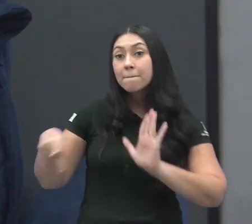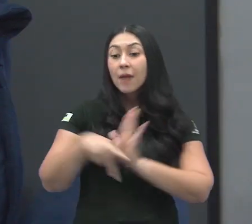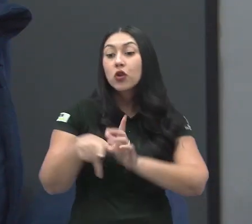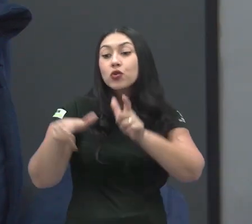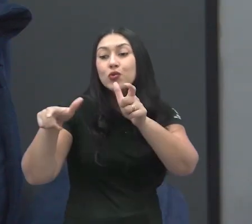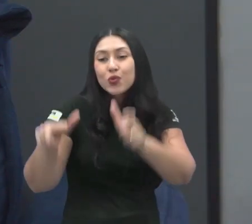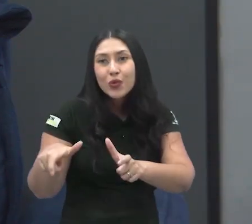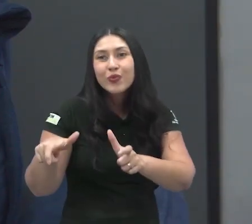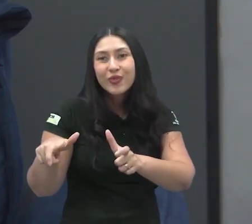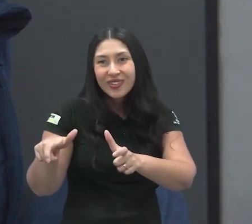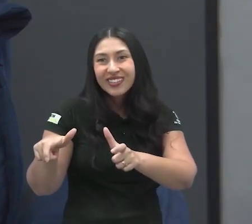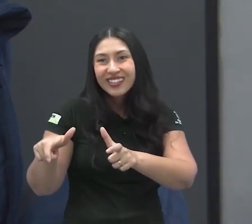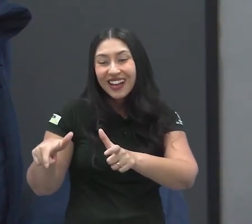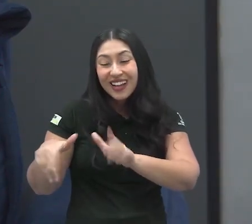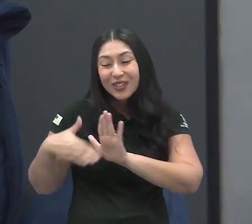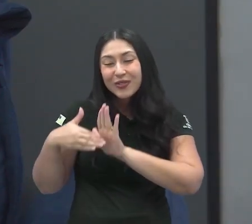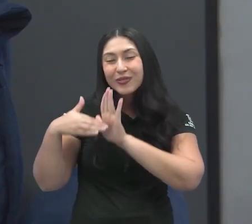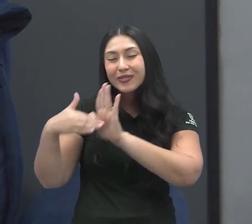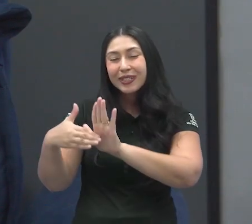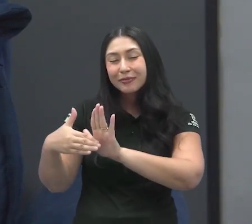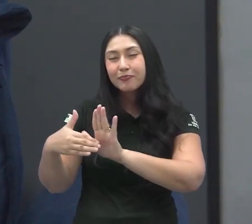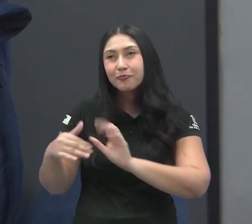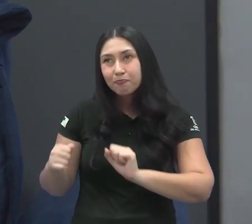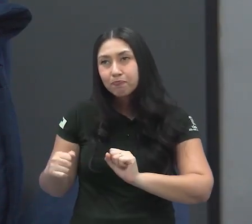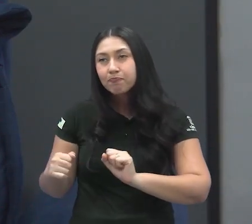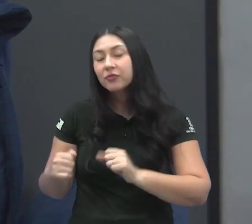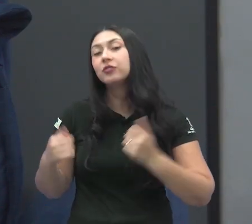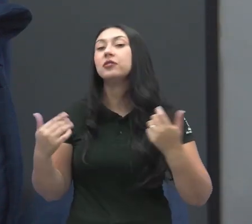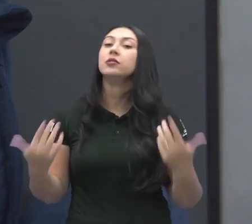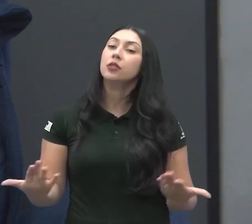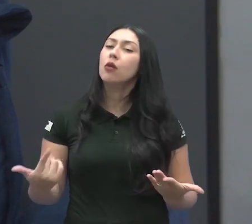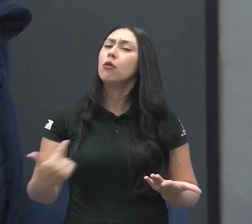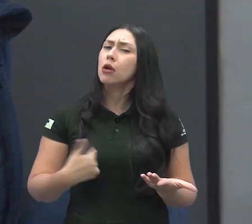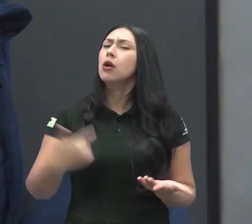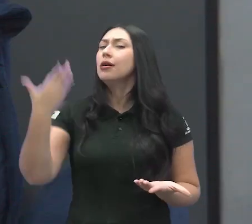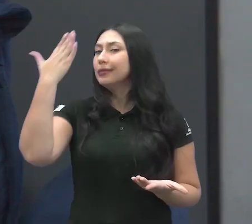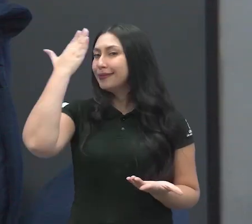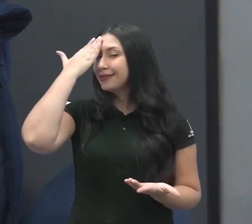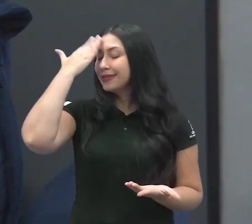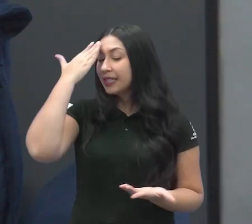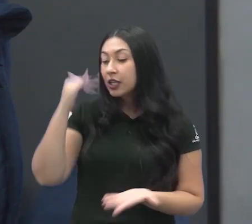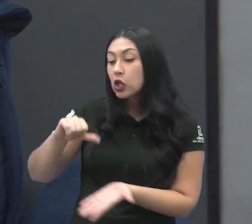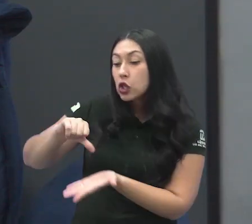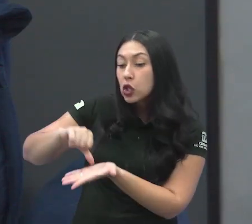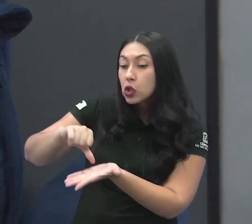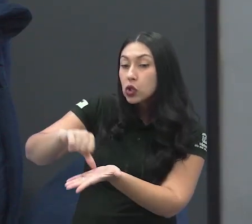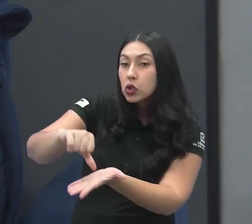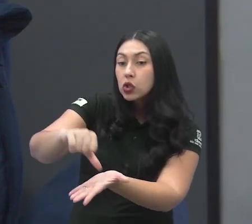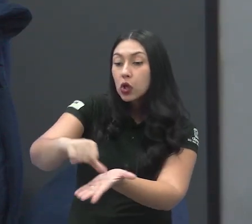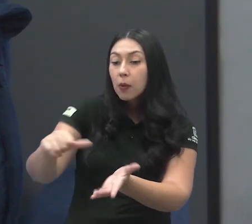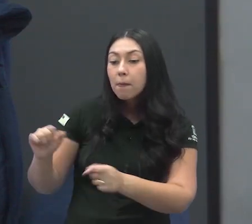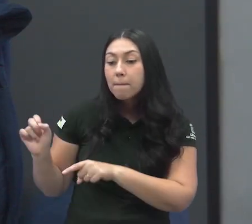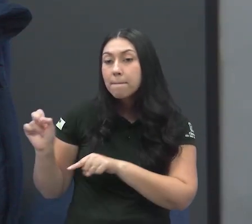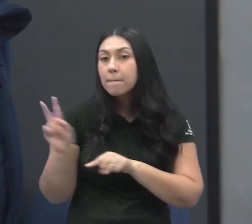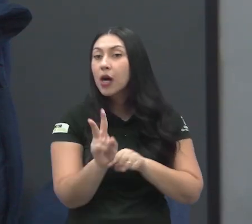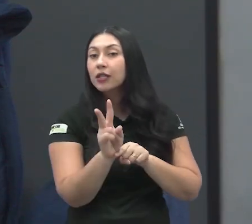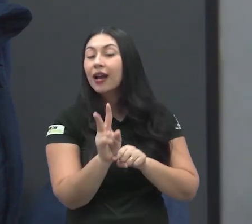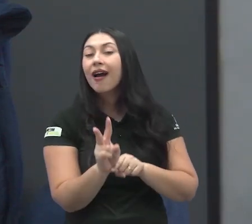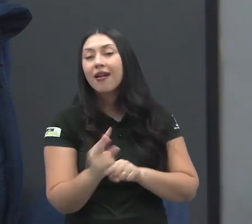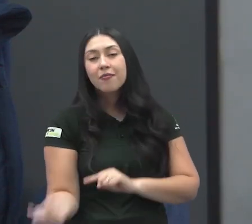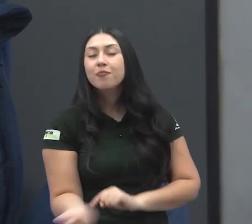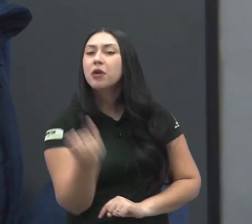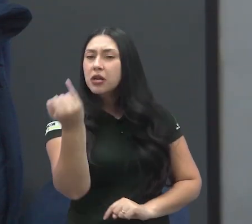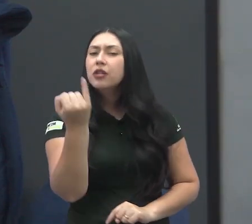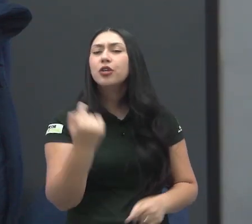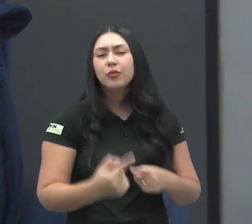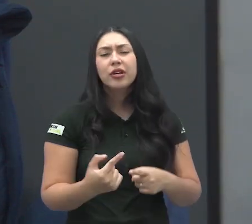de apoio em São José dos Campos que a gente ajudou a criar, né? Então eu sei da importância que é esse ponto de apoio, até porque eu já